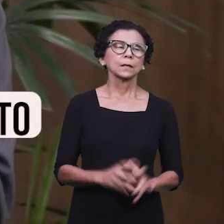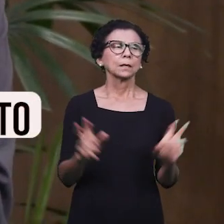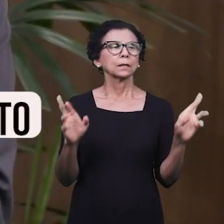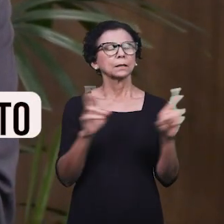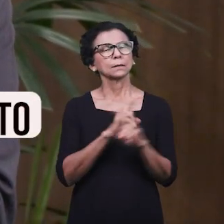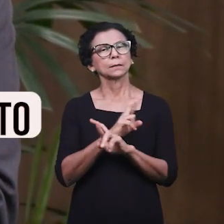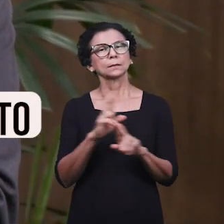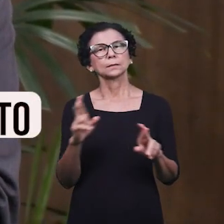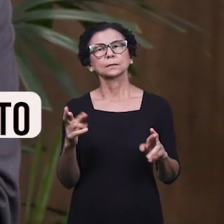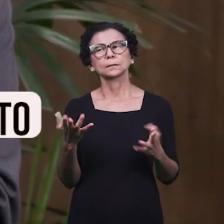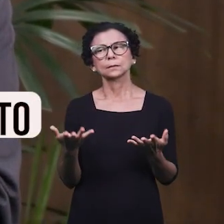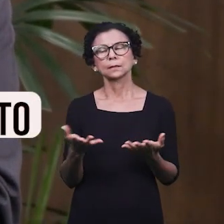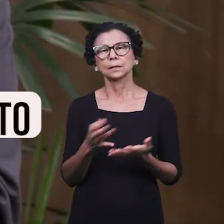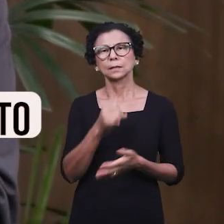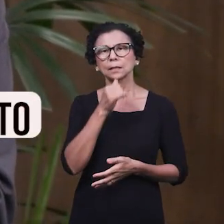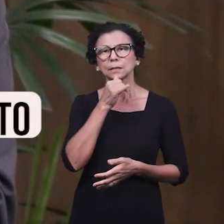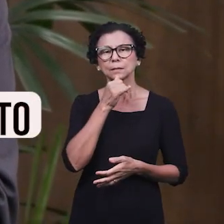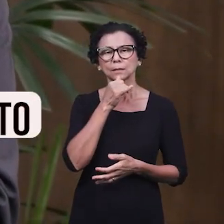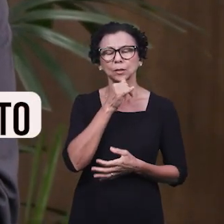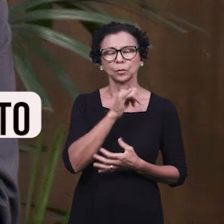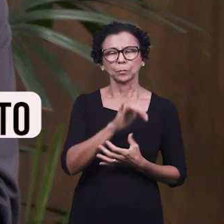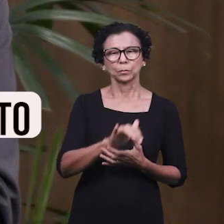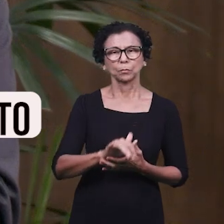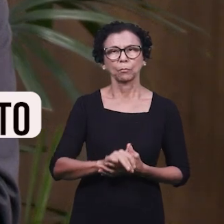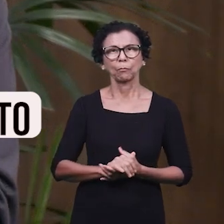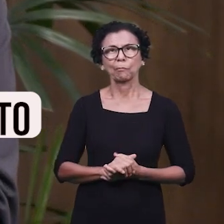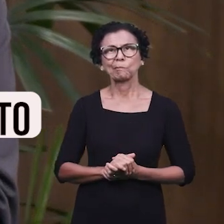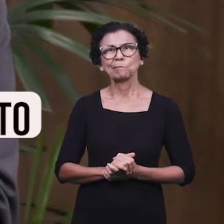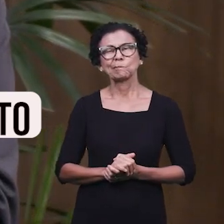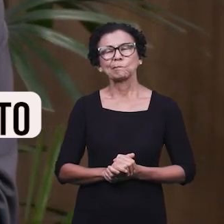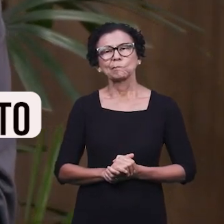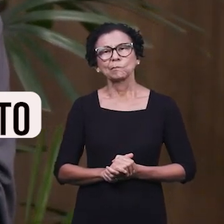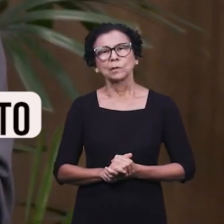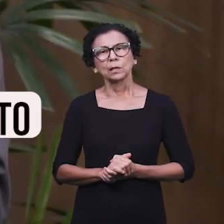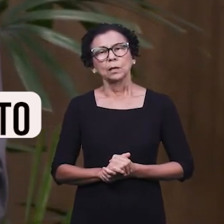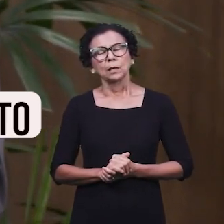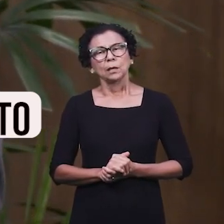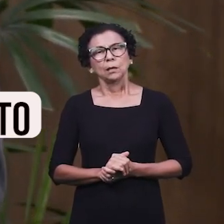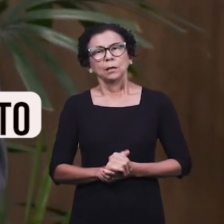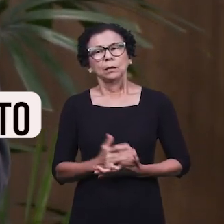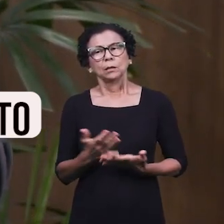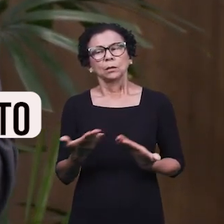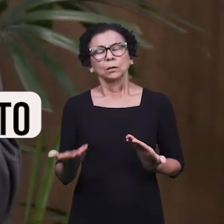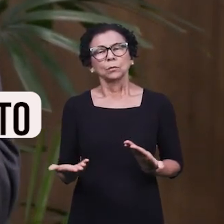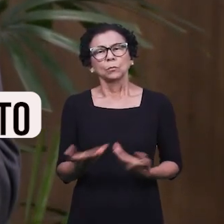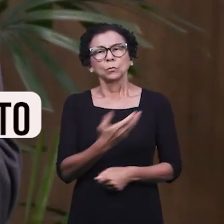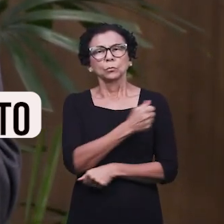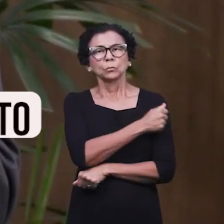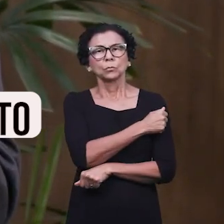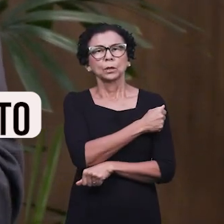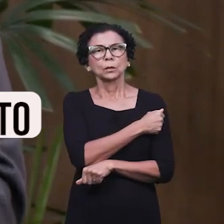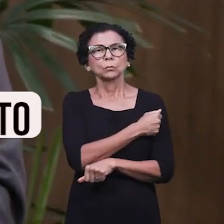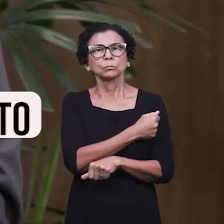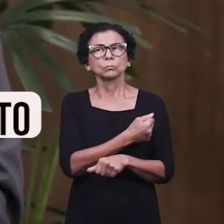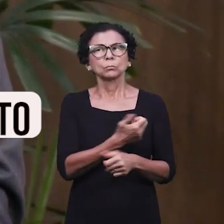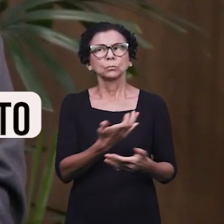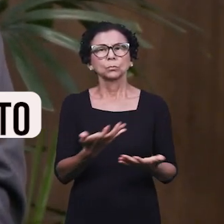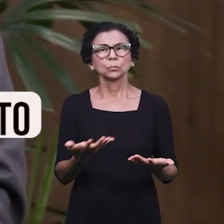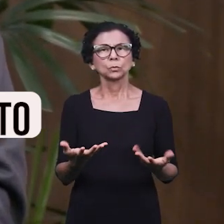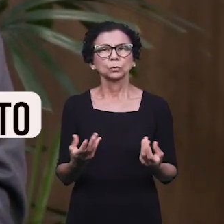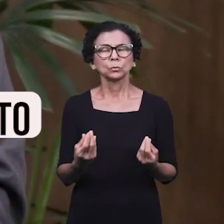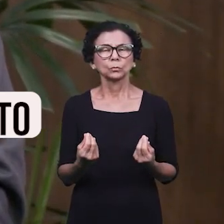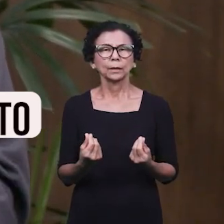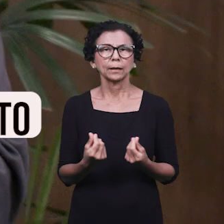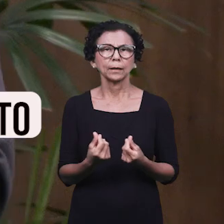assim, por exemplo, no caso de uma ausência, né? Que prejuízos a gente pode, assim, destacar aqui